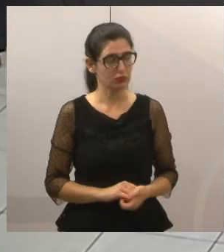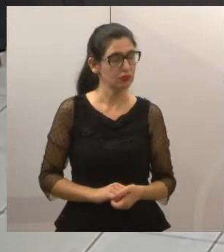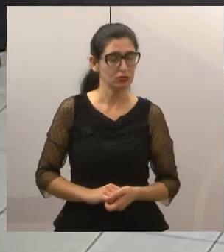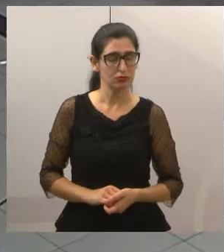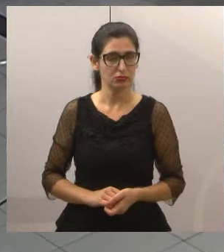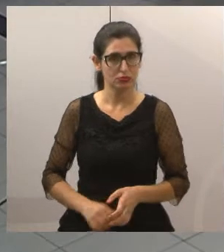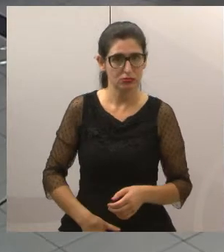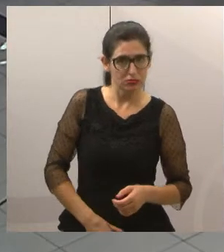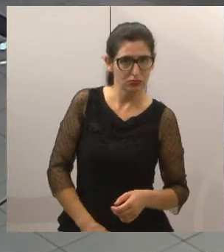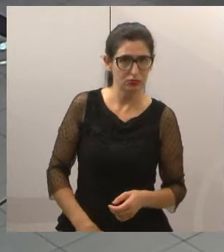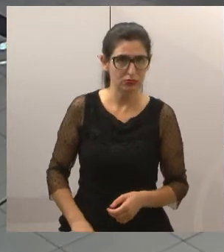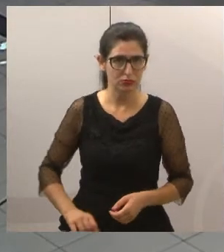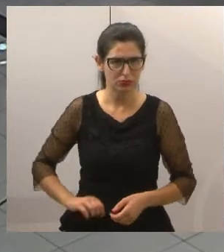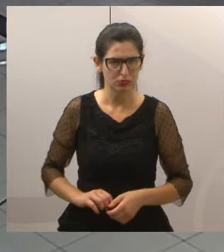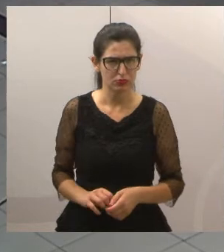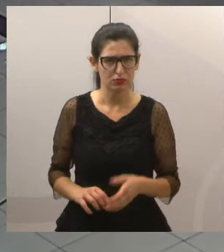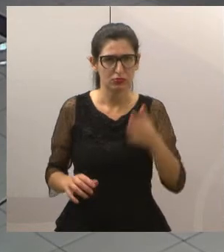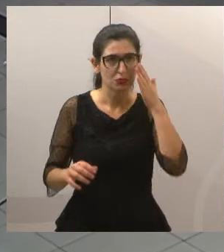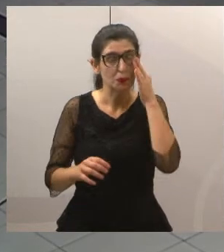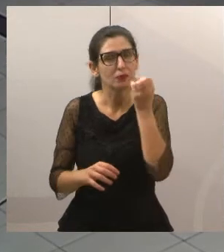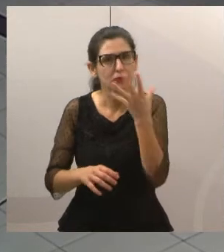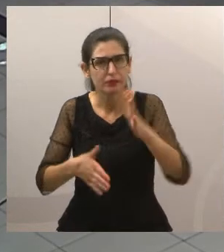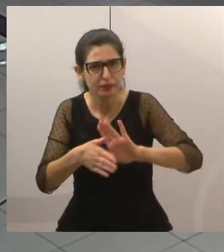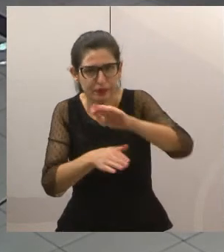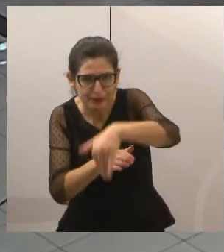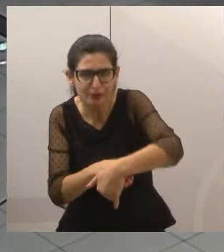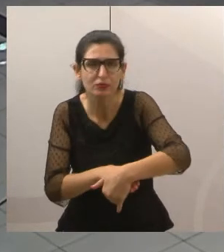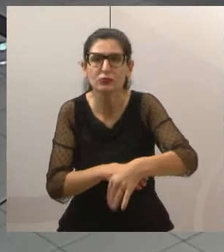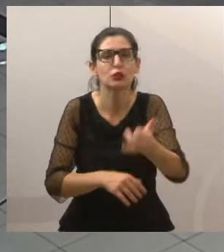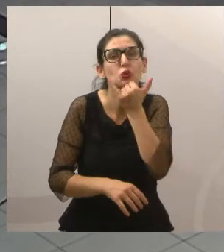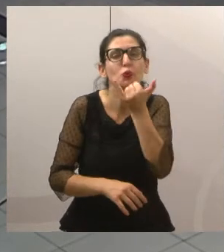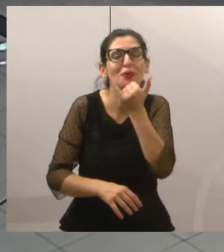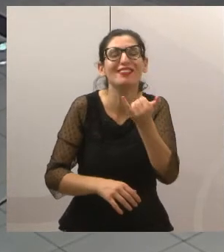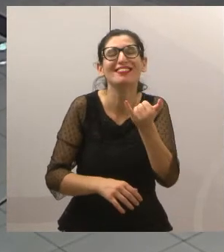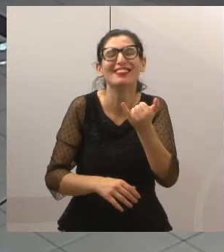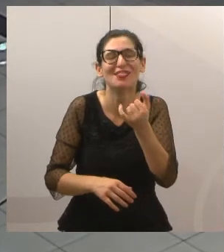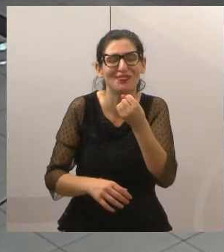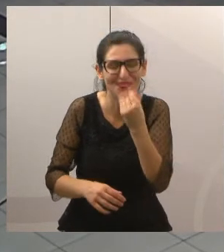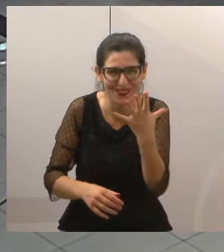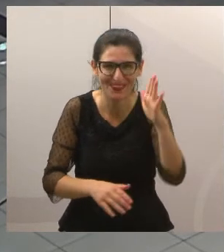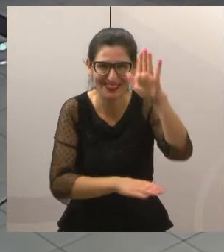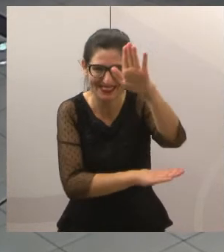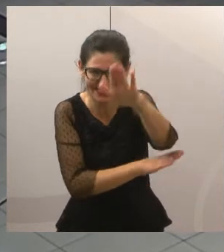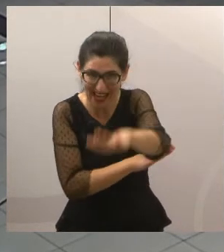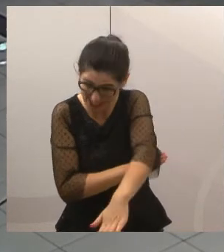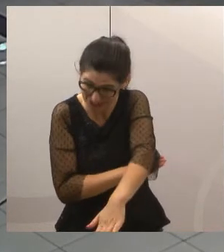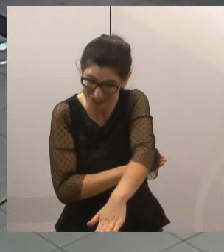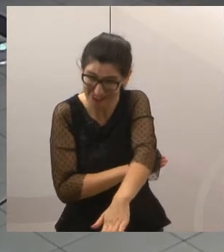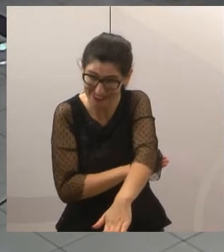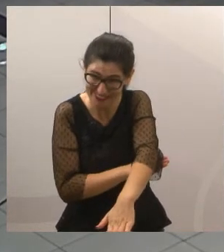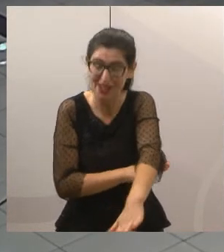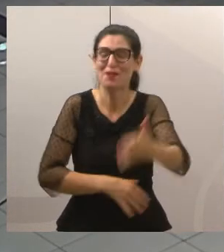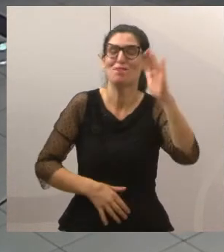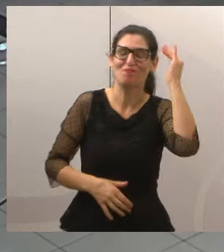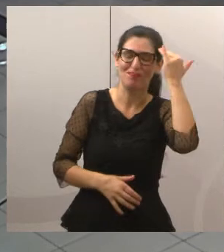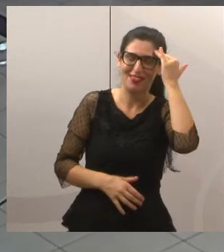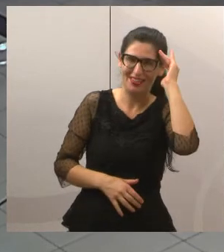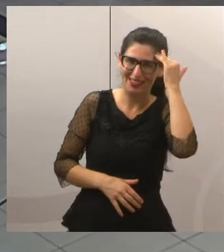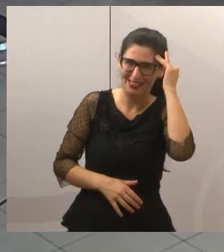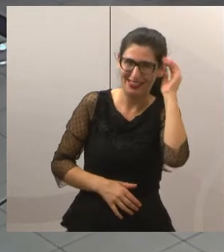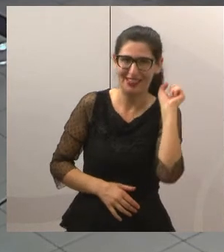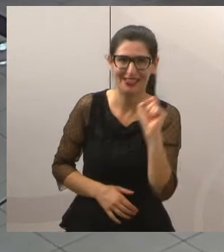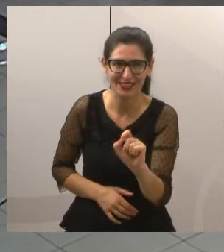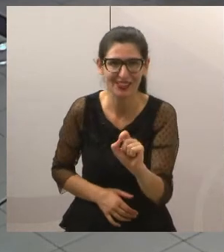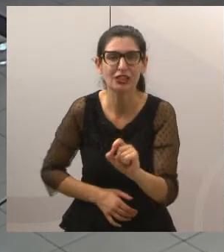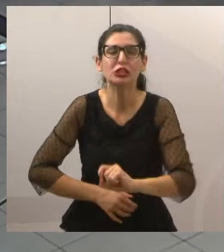Celso, boa tarde. Boa tarde. Eu cheguei um pouquinho atrasado, hein? Eu queria entender, aqui no Eixo